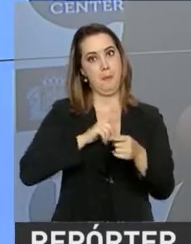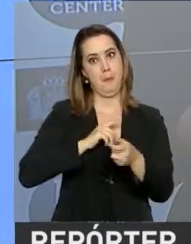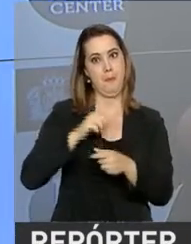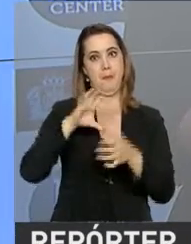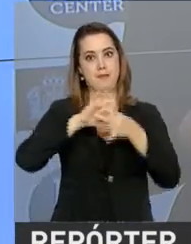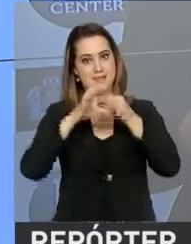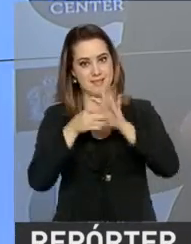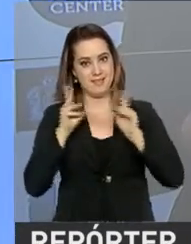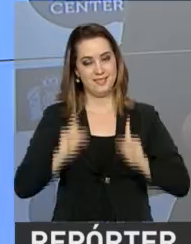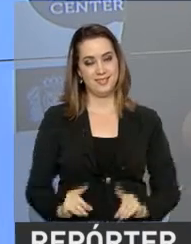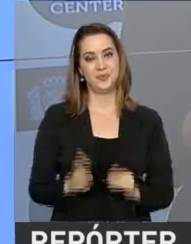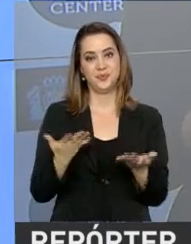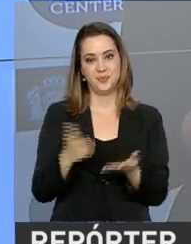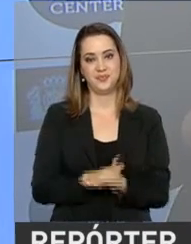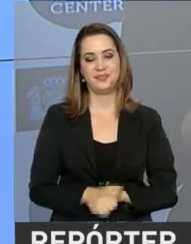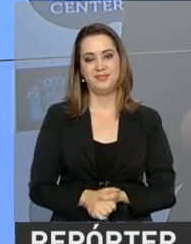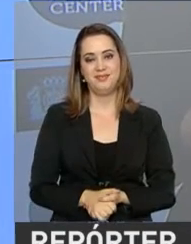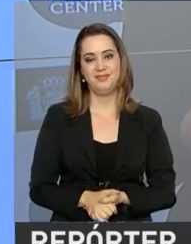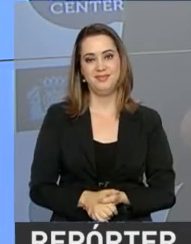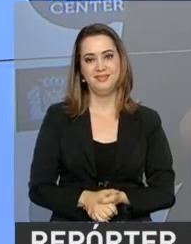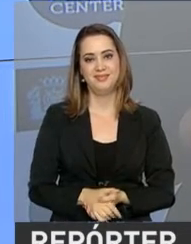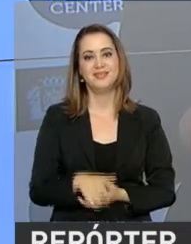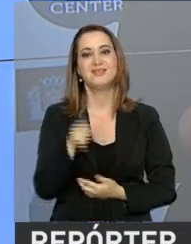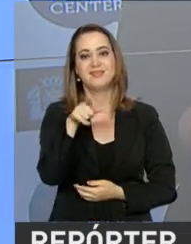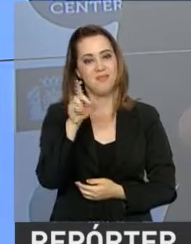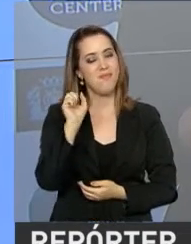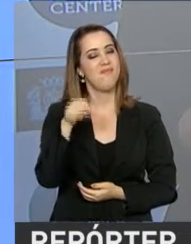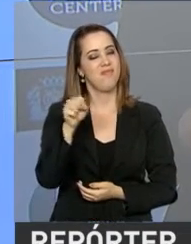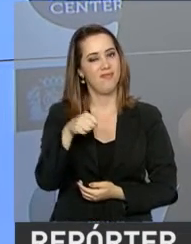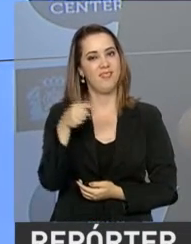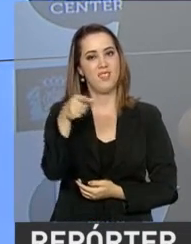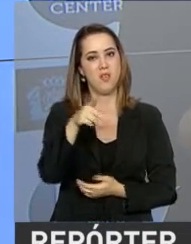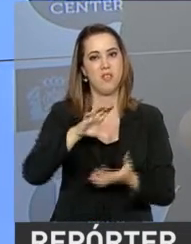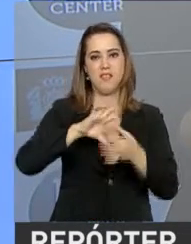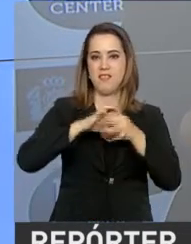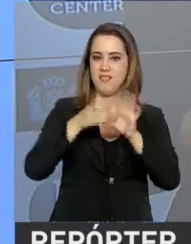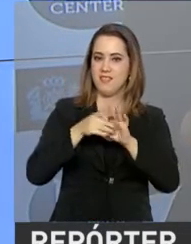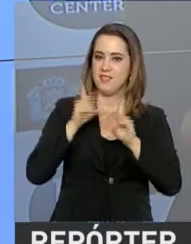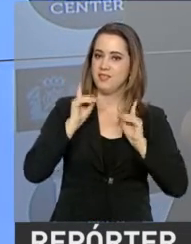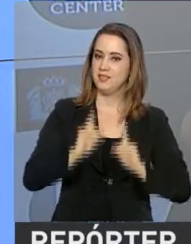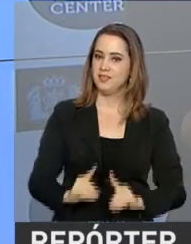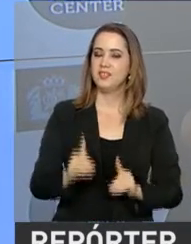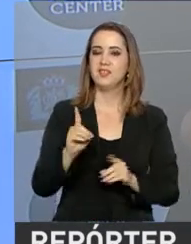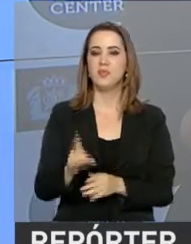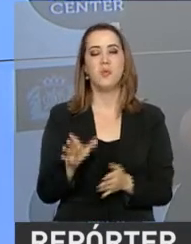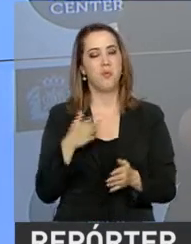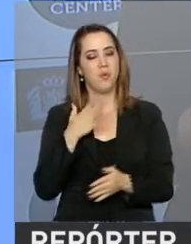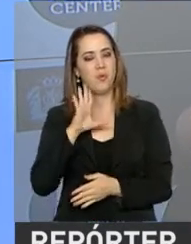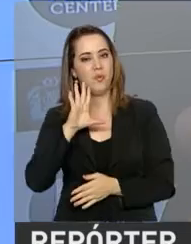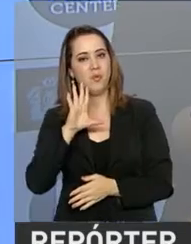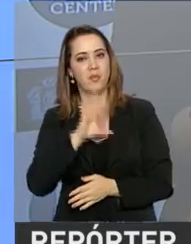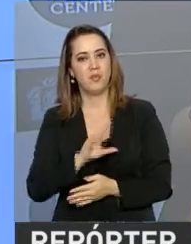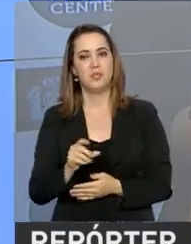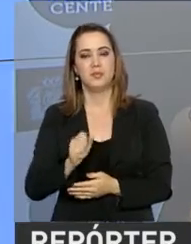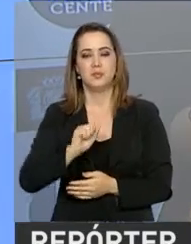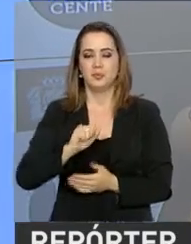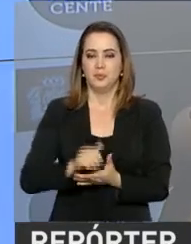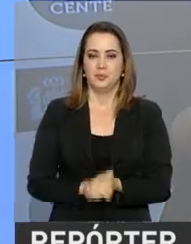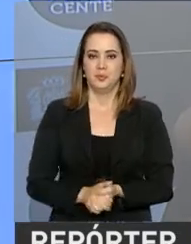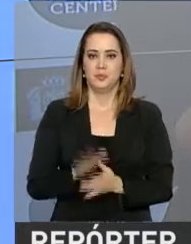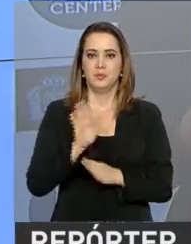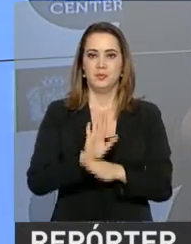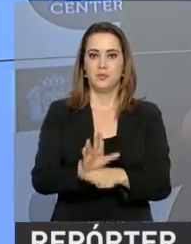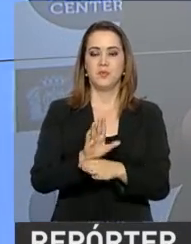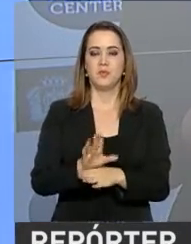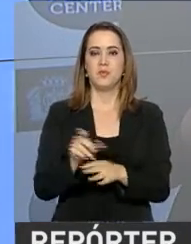matar a saudade é com você sem dúvida nenhuma tem esse as paraolimpíadas vai ajudar a gente matar a saudade então nos jogos obrigado pelas